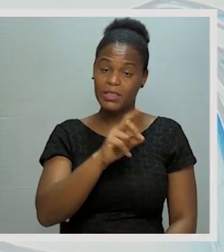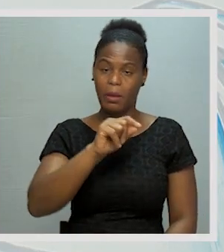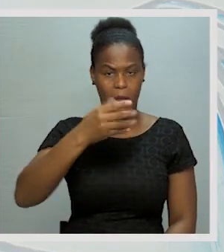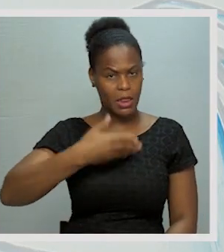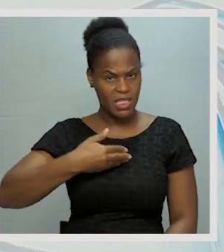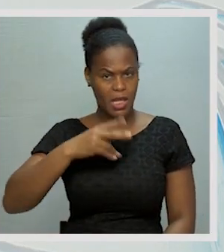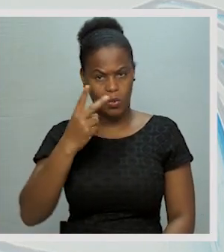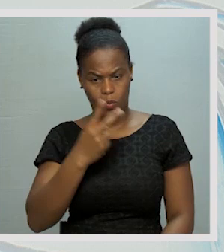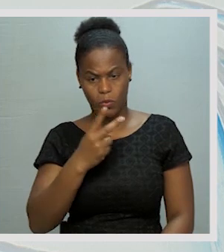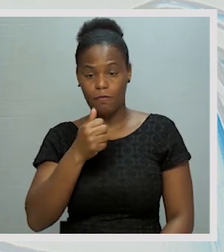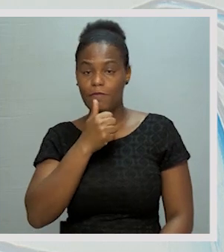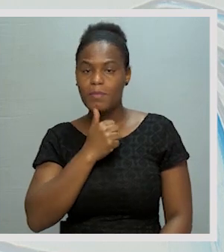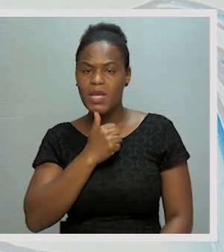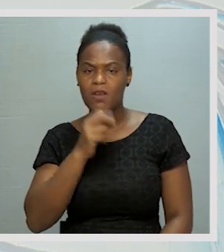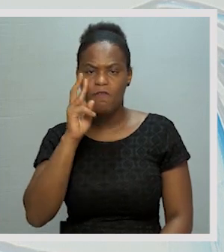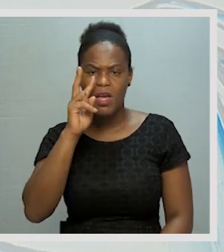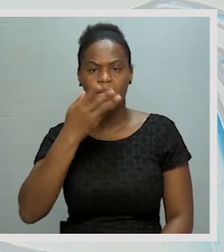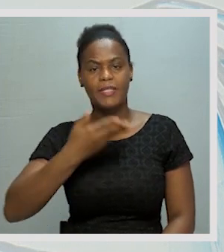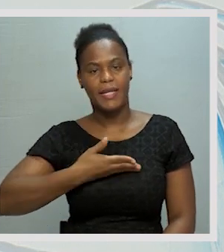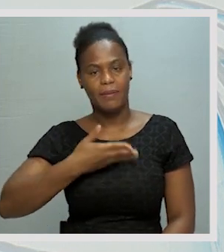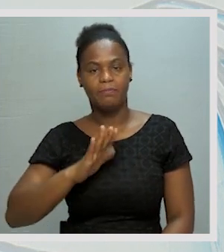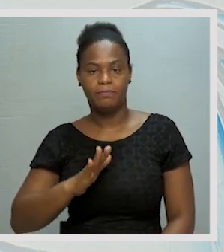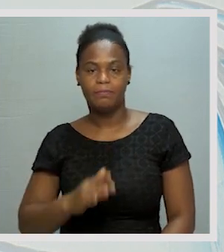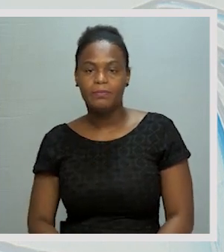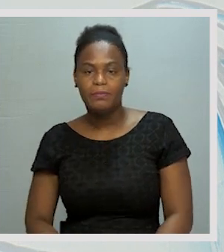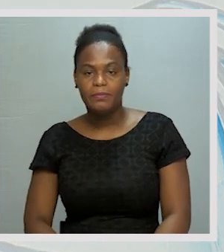unidades. Conseguiram? Então,